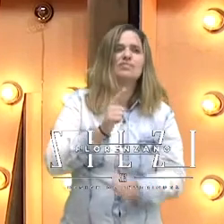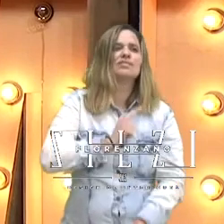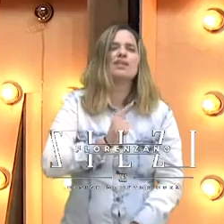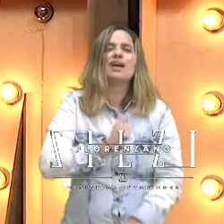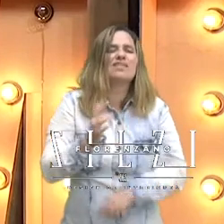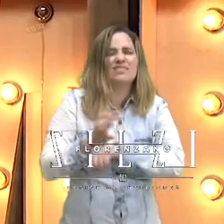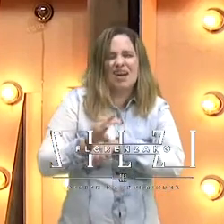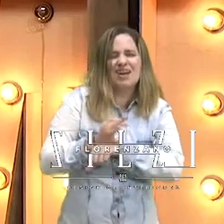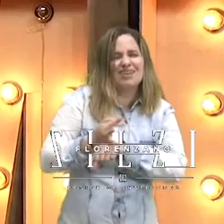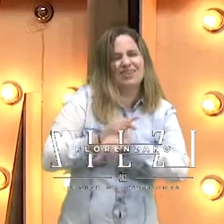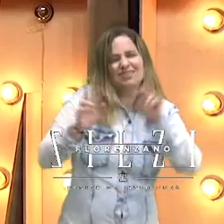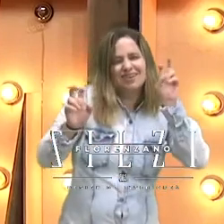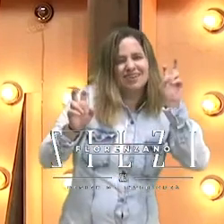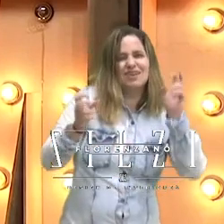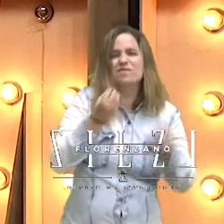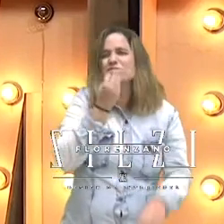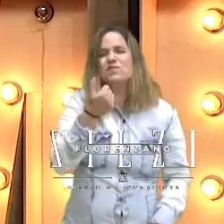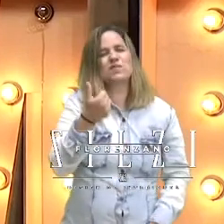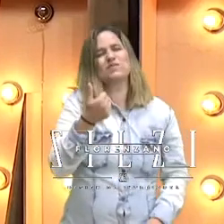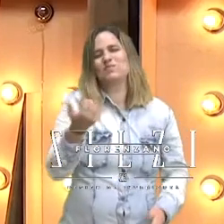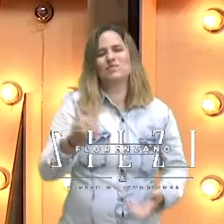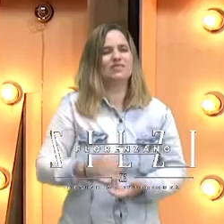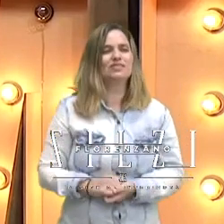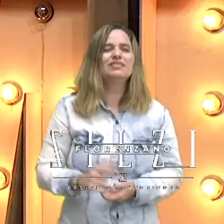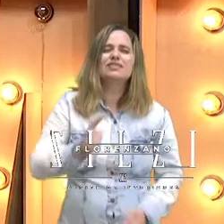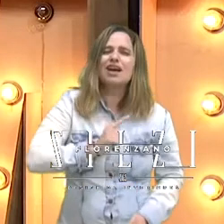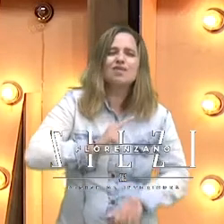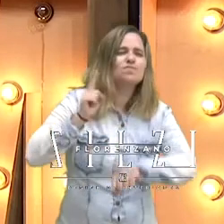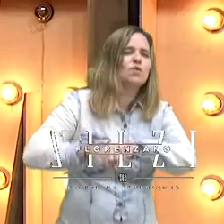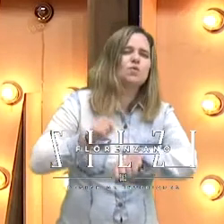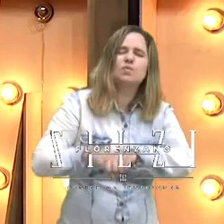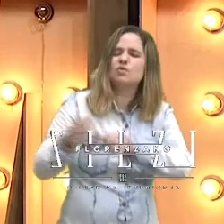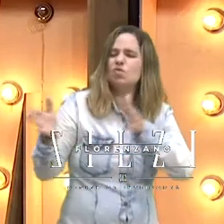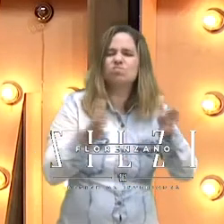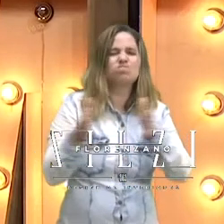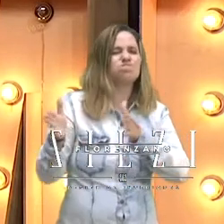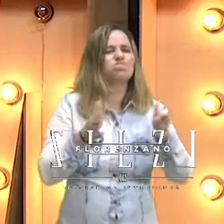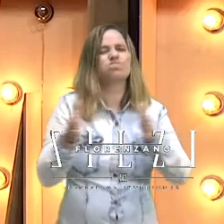tirar. E a gente teve momentos tão especiais.